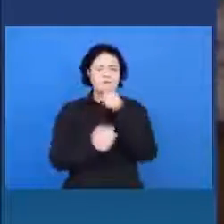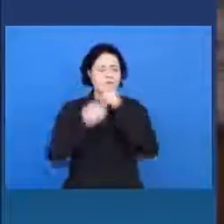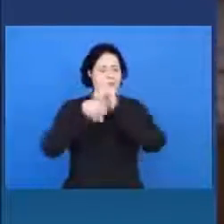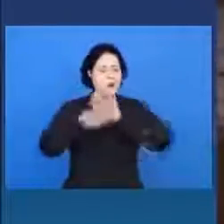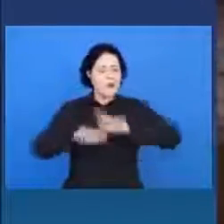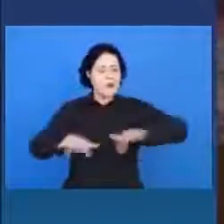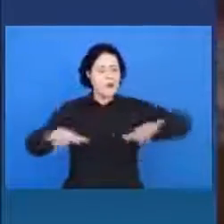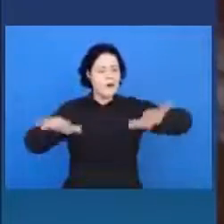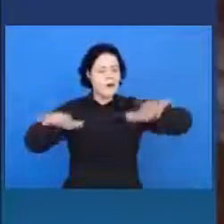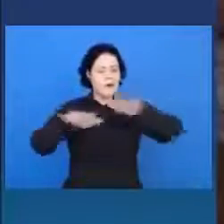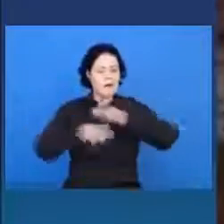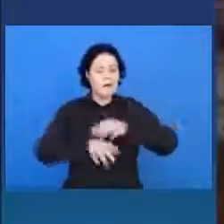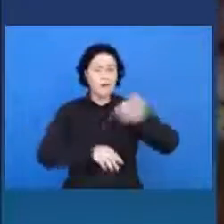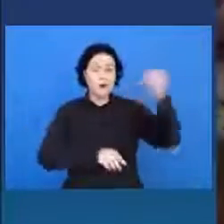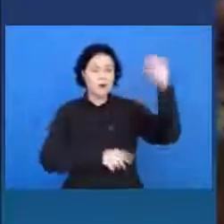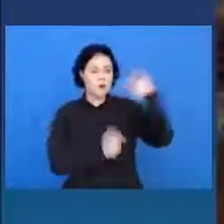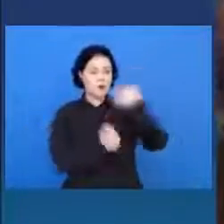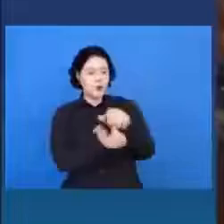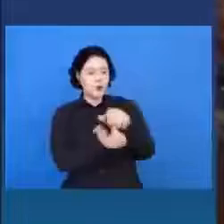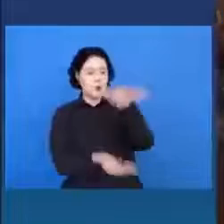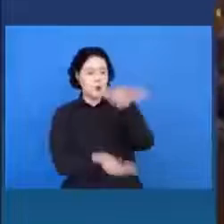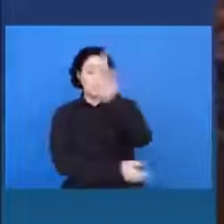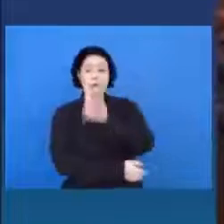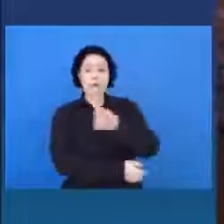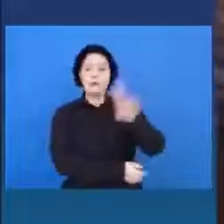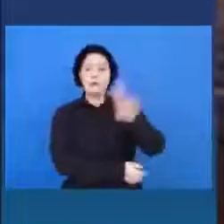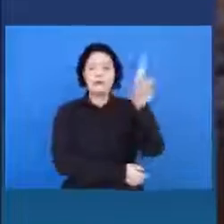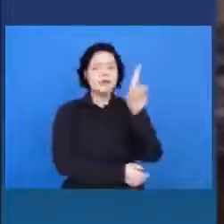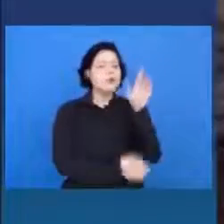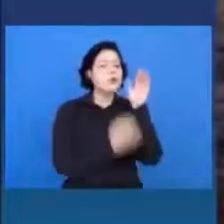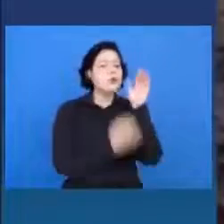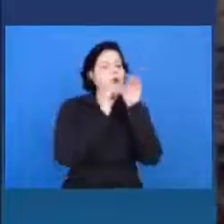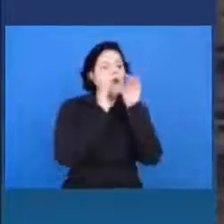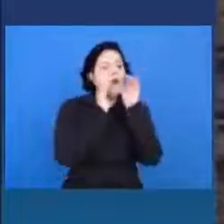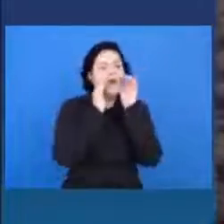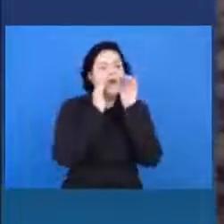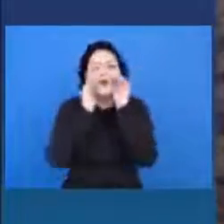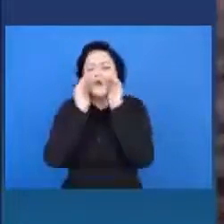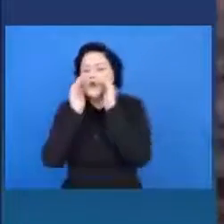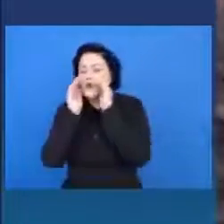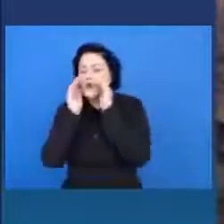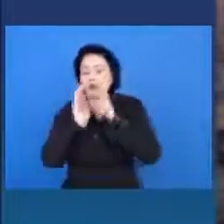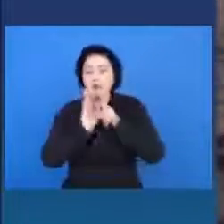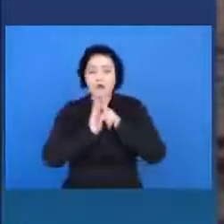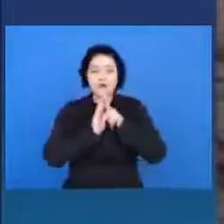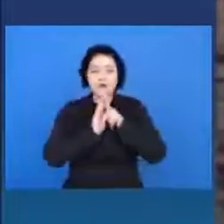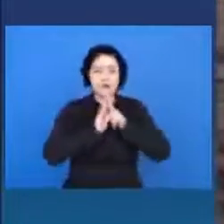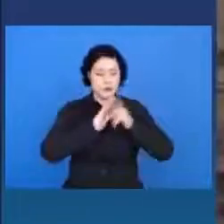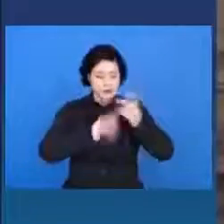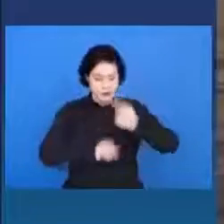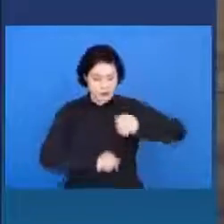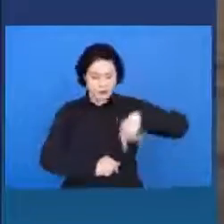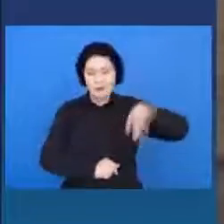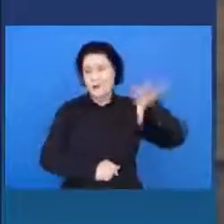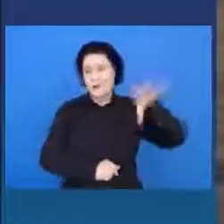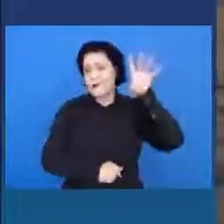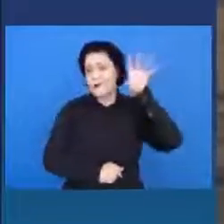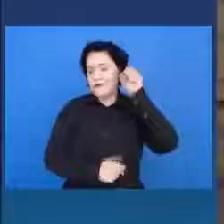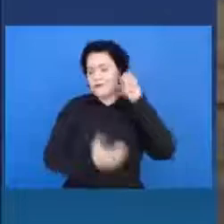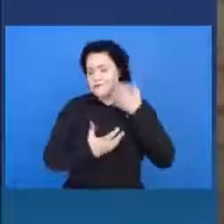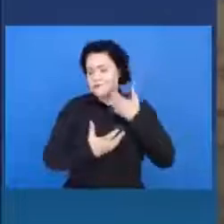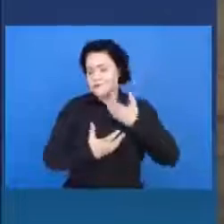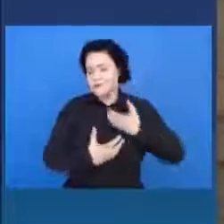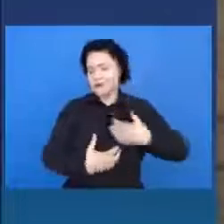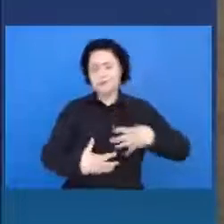brilha o sol tudo isso é Deus sussurrando mensagens de beleza e harmonia aos nossos ouvidos cansados